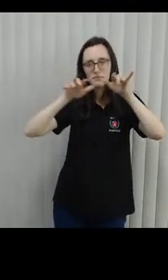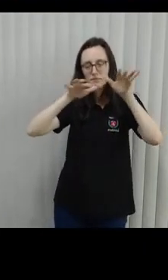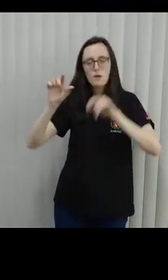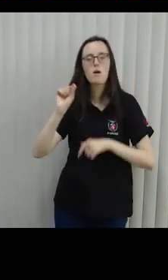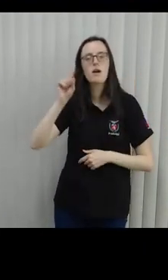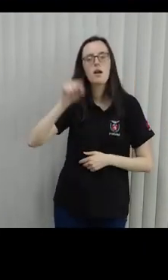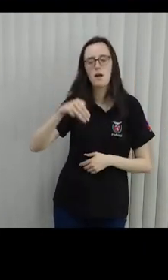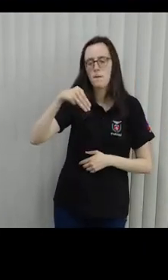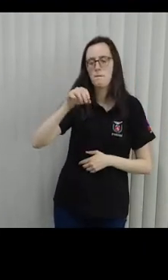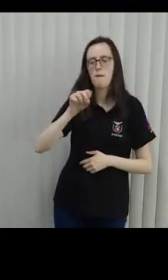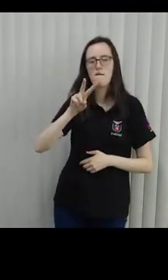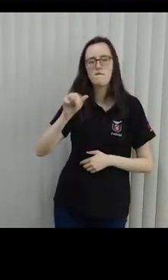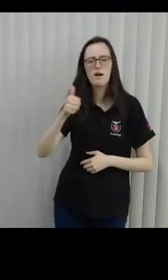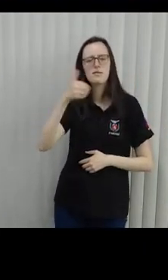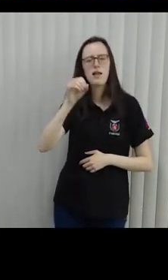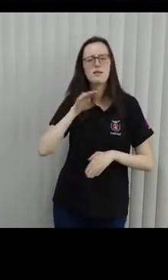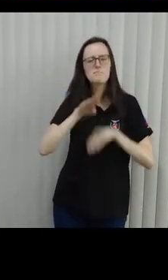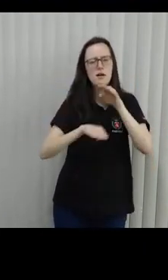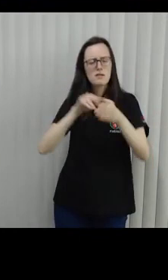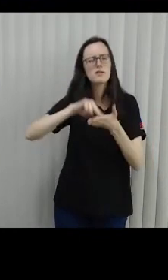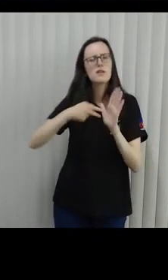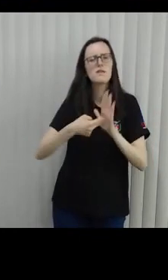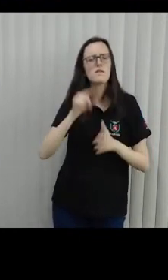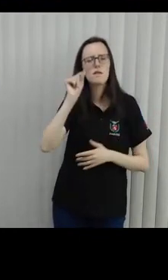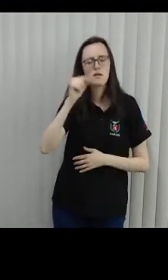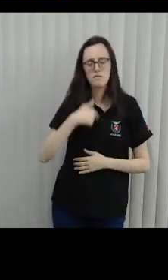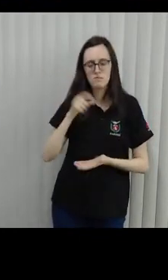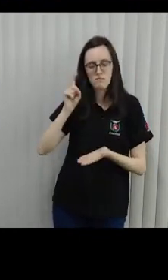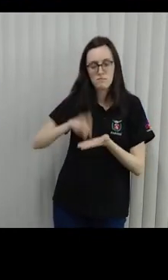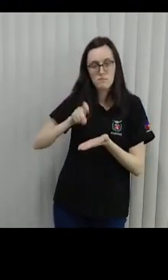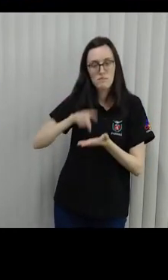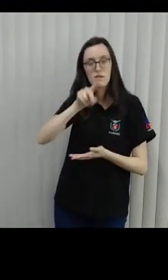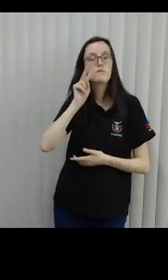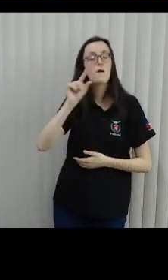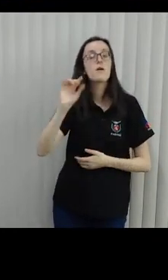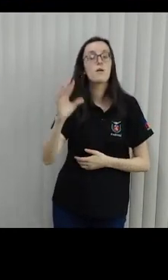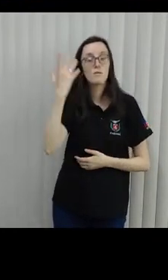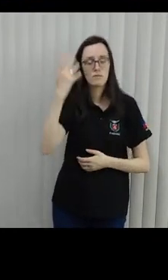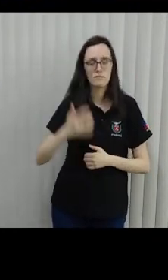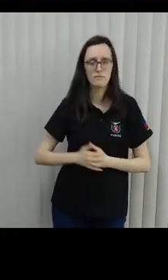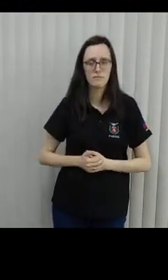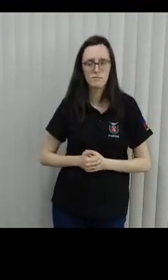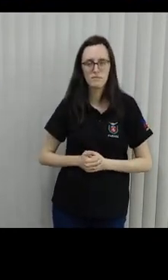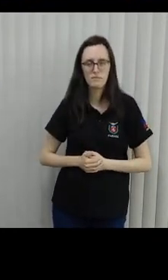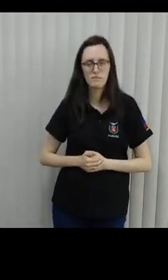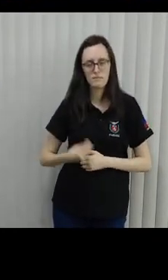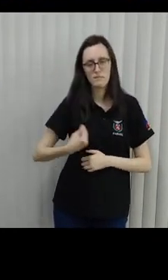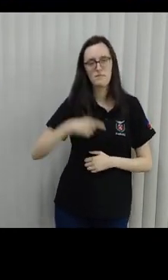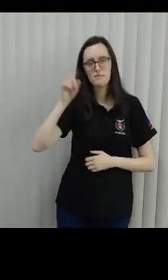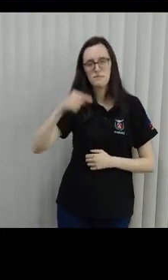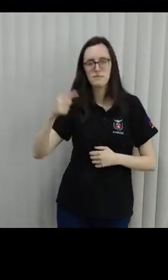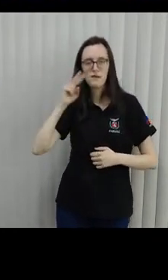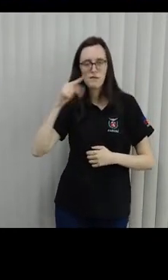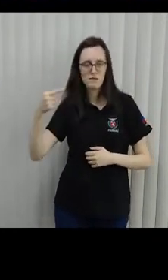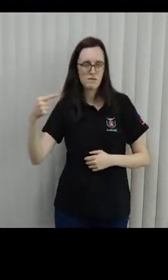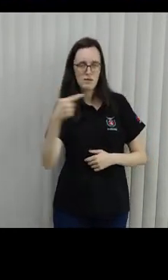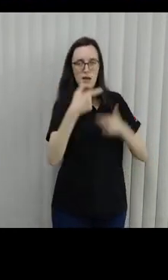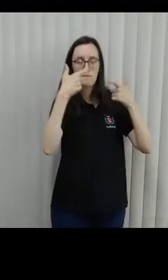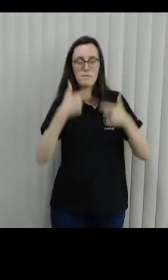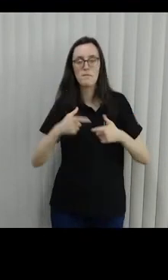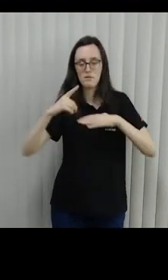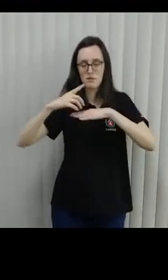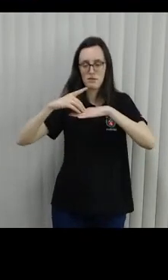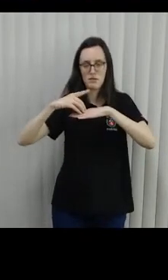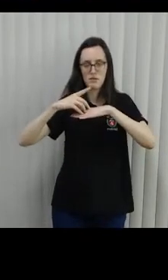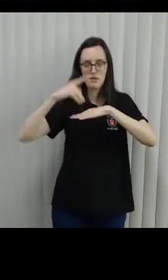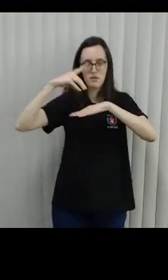Mova 10 passos. O que que acontece? Ó, eu vou dar um duplo clique nele só pra gente ver o que acontece. Ele tá indo pro outro lado. É como se o nosso Dino